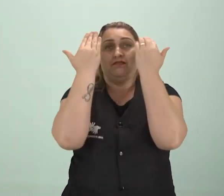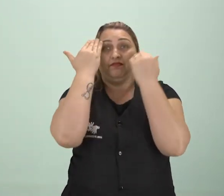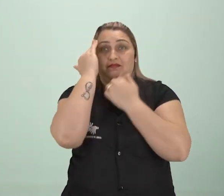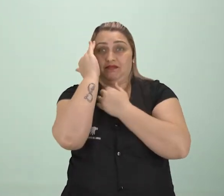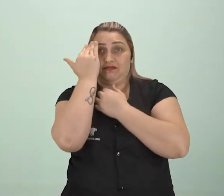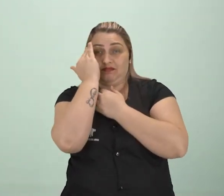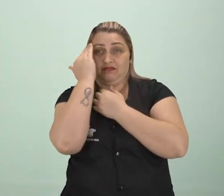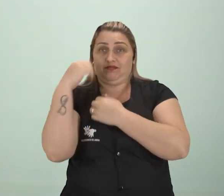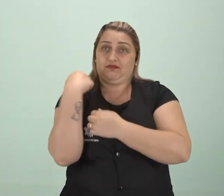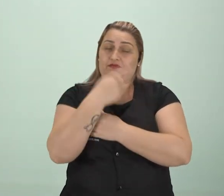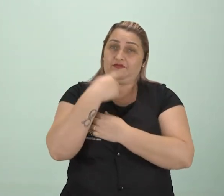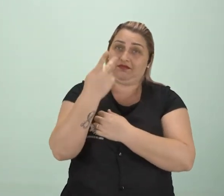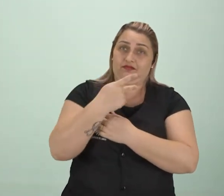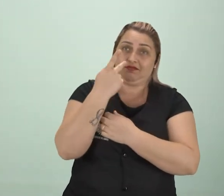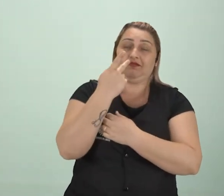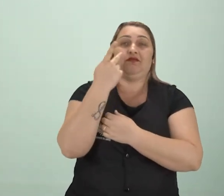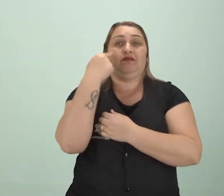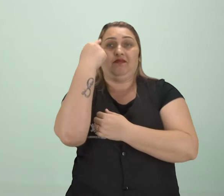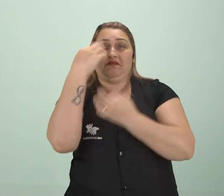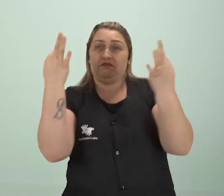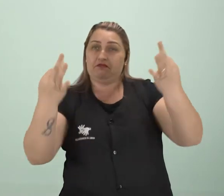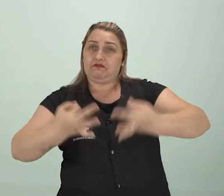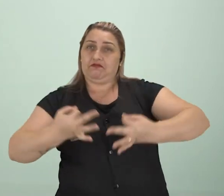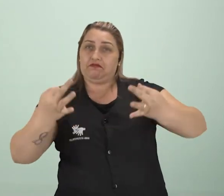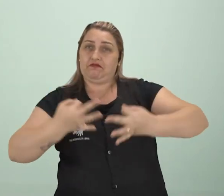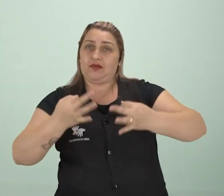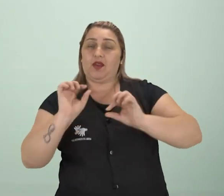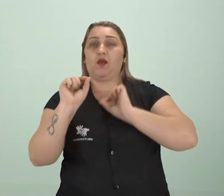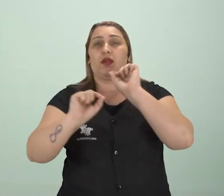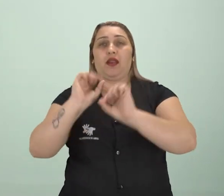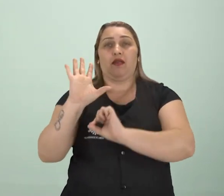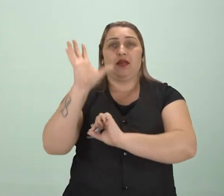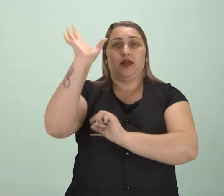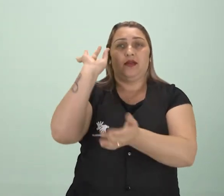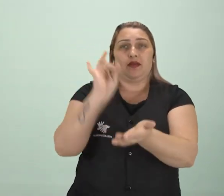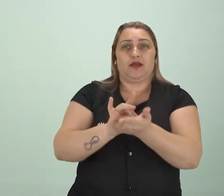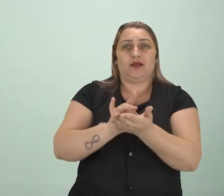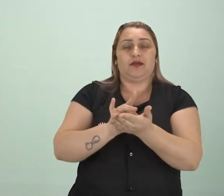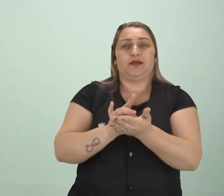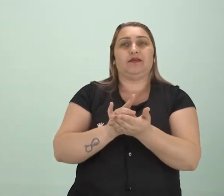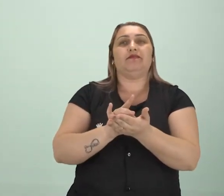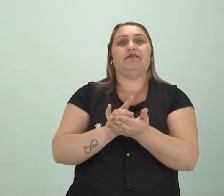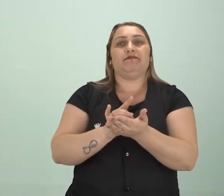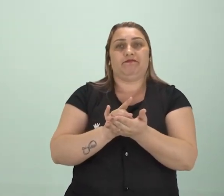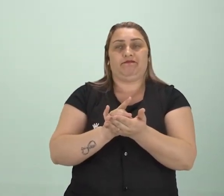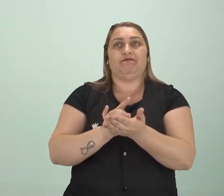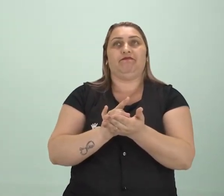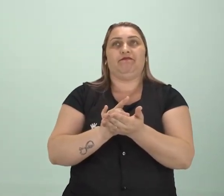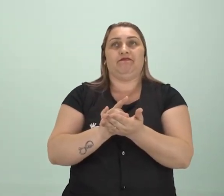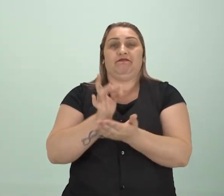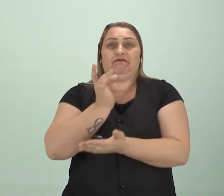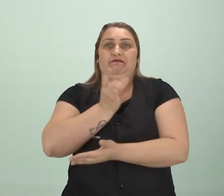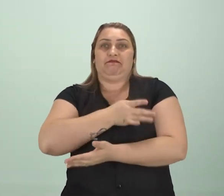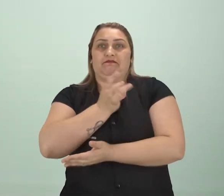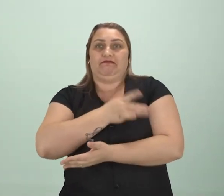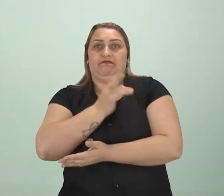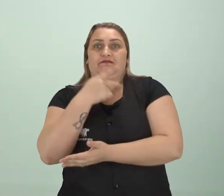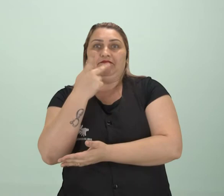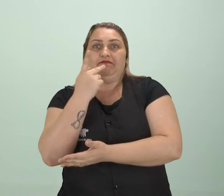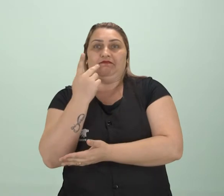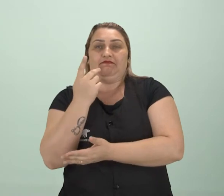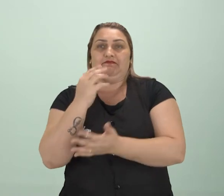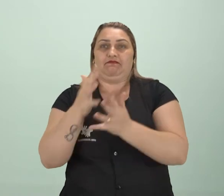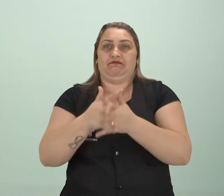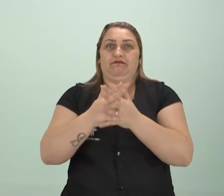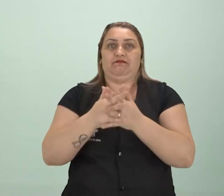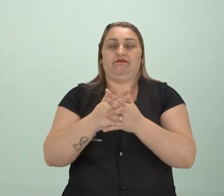muitas vezes nós falamos um espanhol perfeito e o que está acontecendo, na verdade, é o temido portunhol. Não é? Olhem